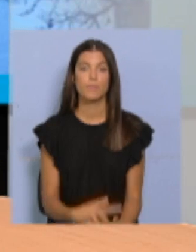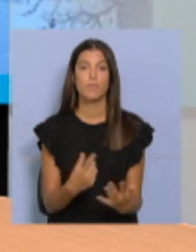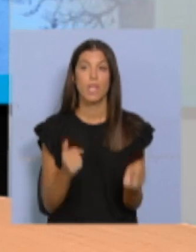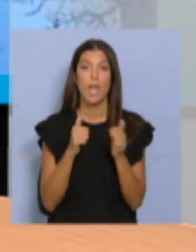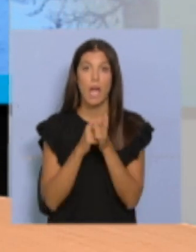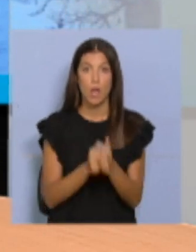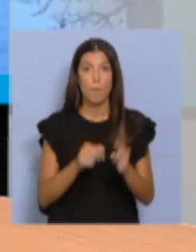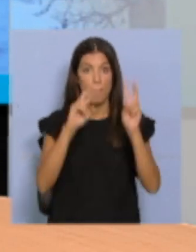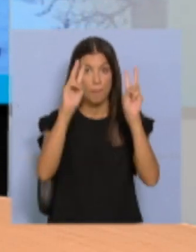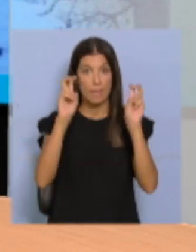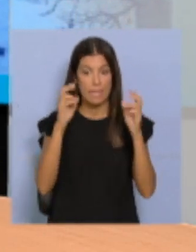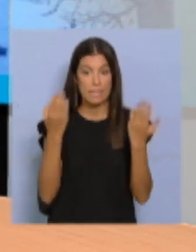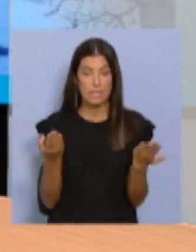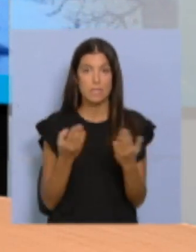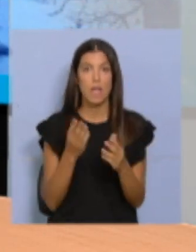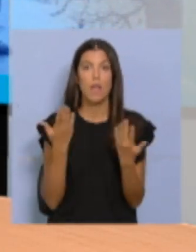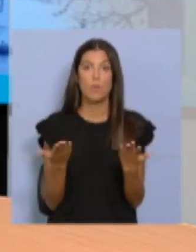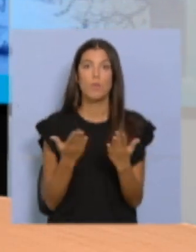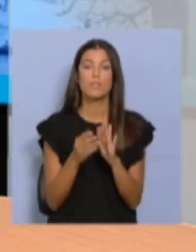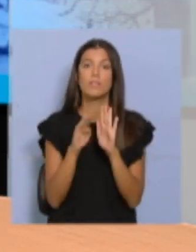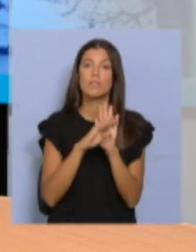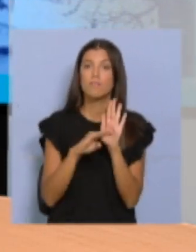Acompanhe estes e outros temas da atualidade em